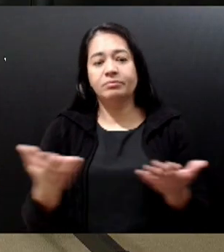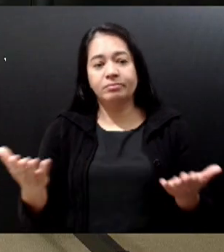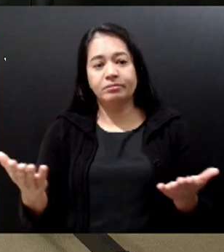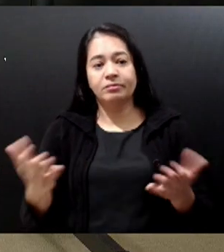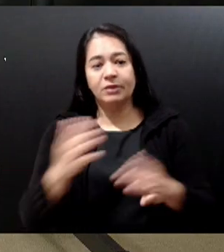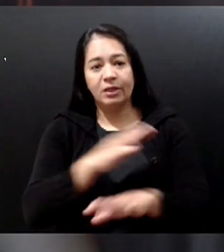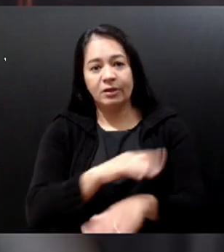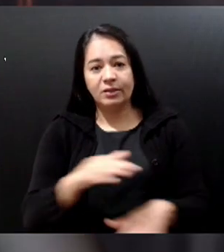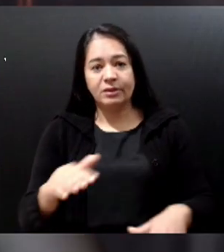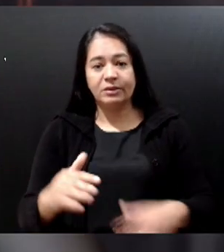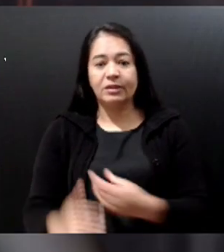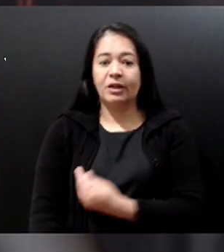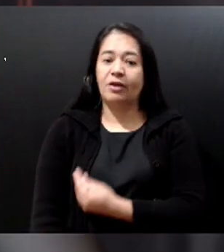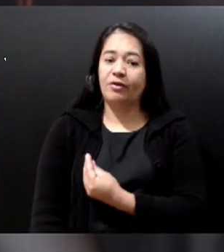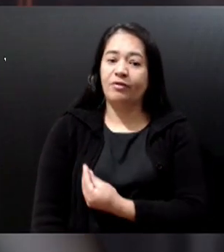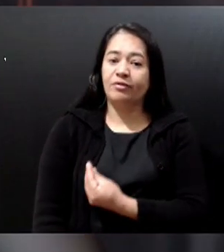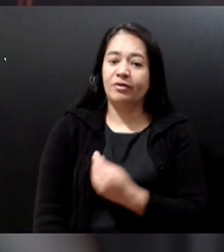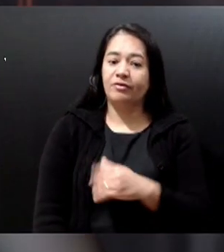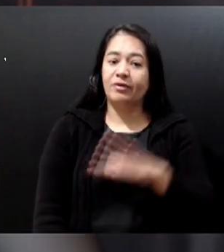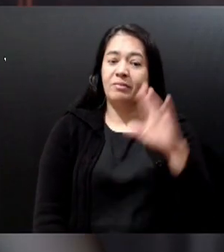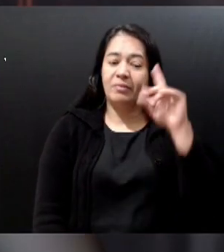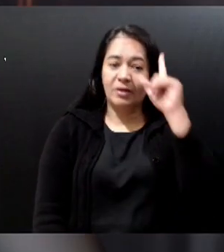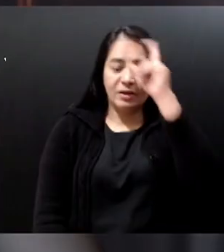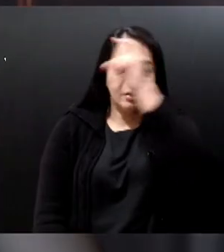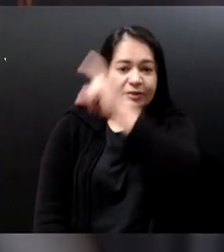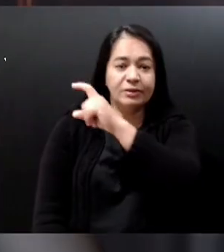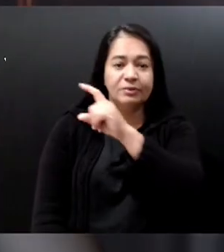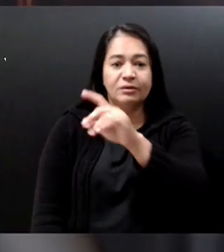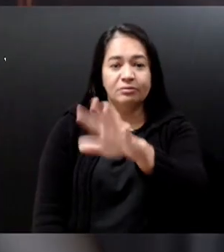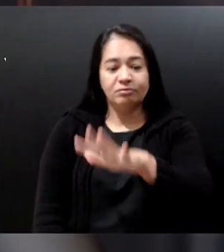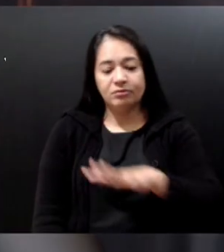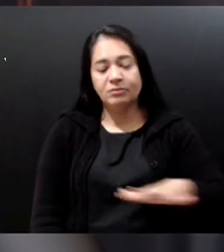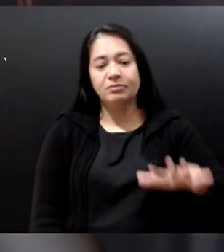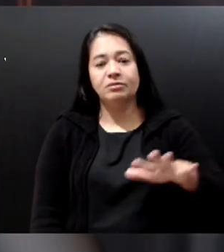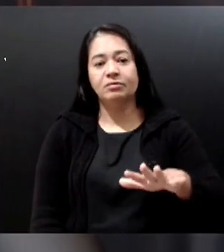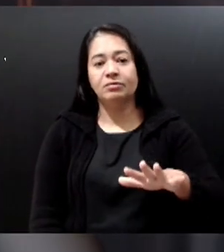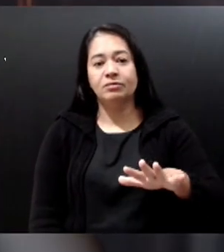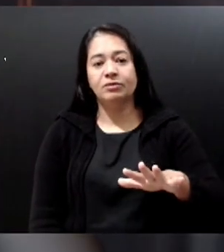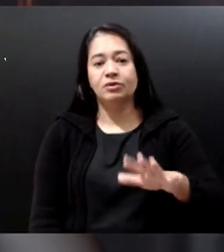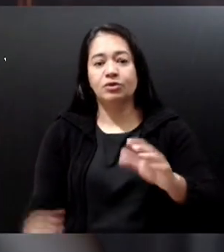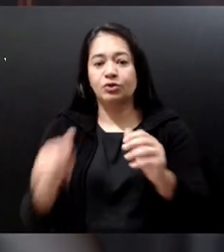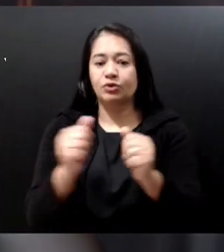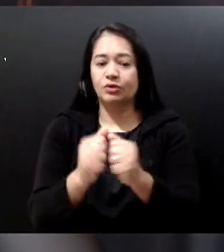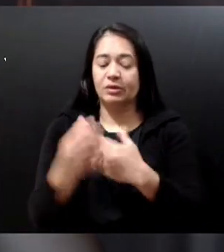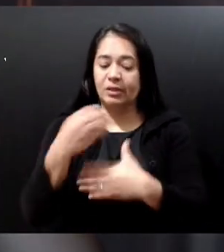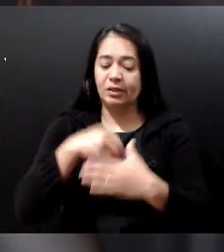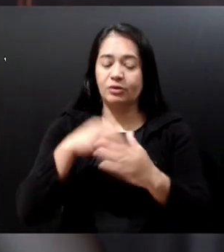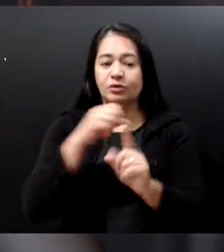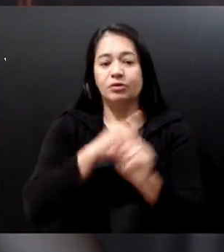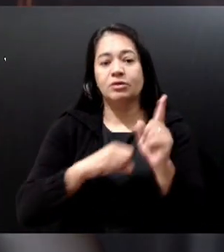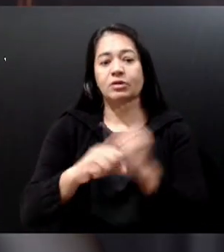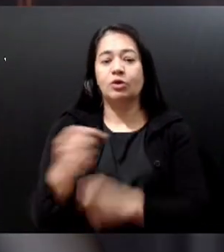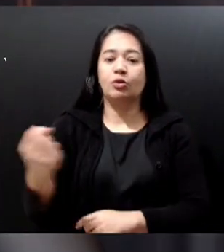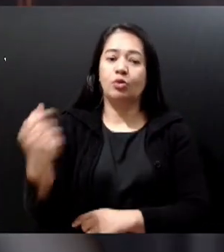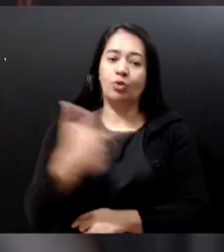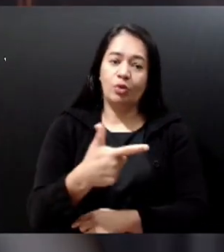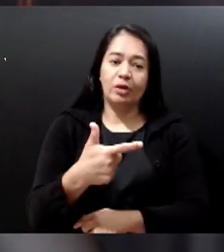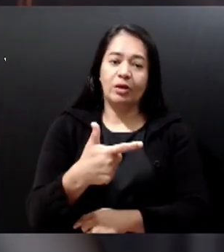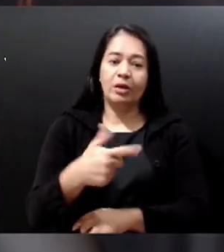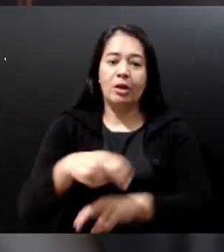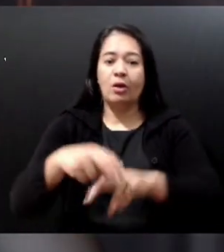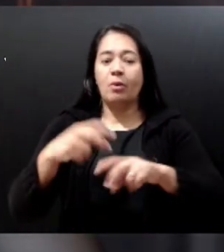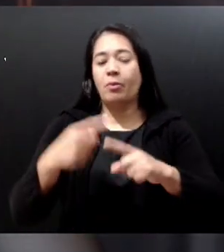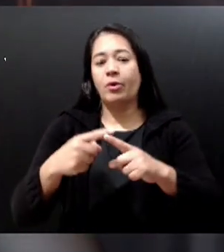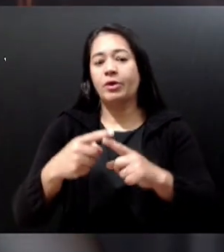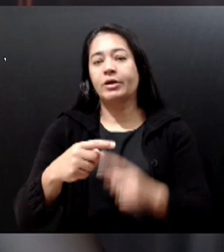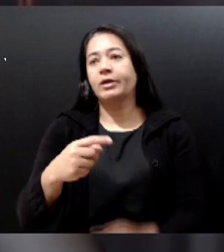mais a dificuldade nessa convivência né, dentro da sociedade do que pelo fato de ter 2 mães ou